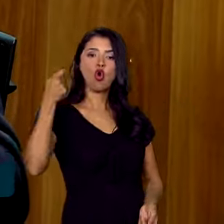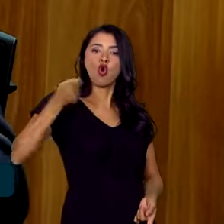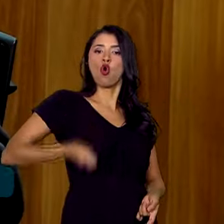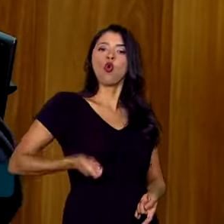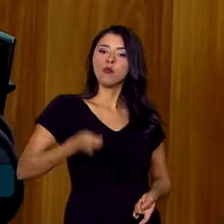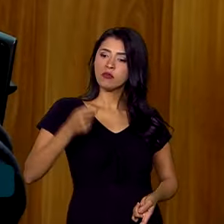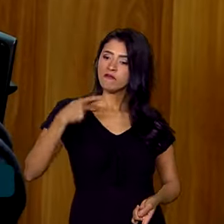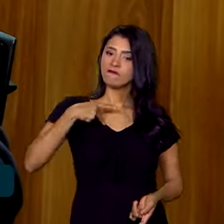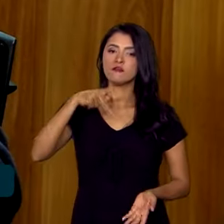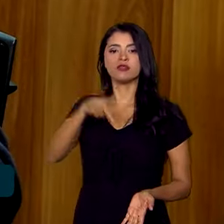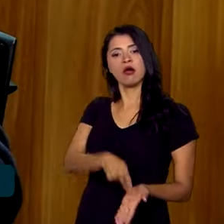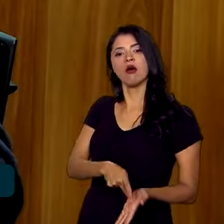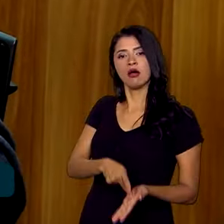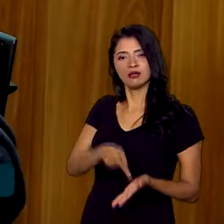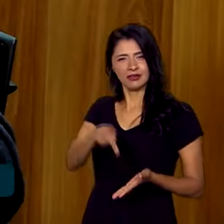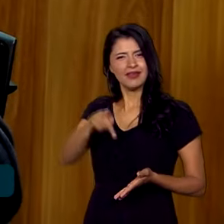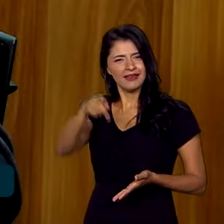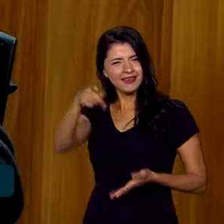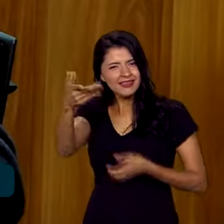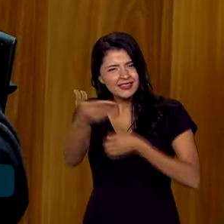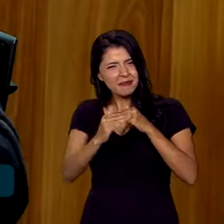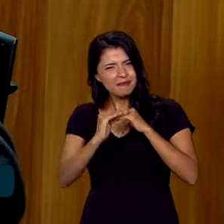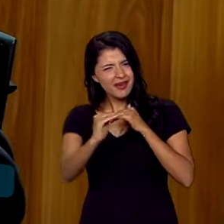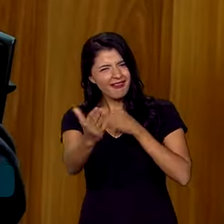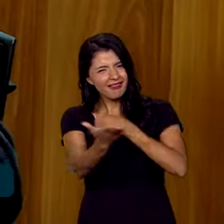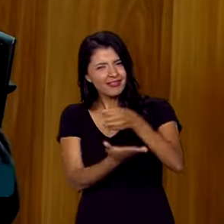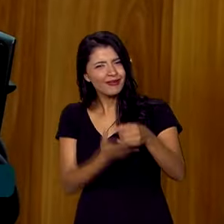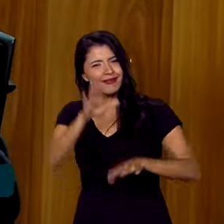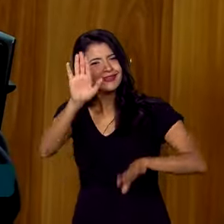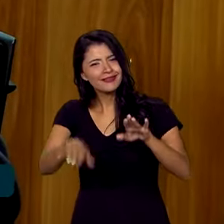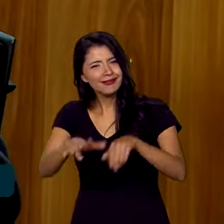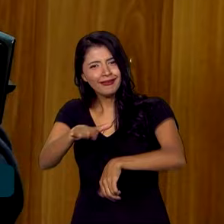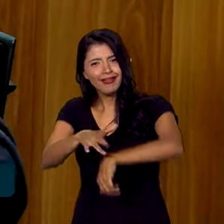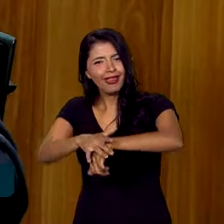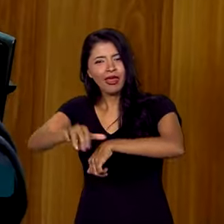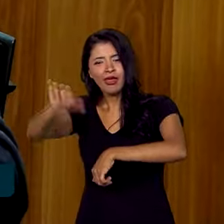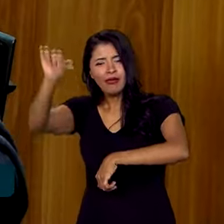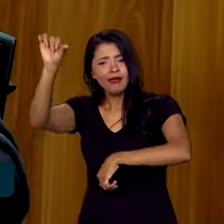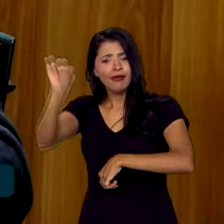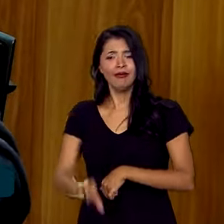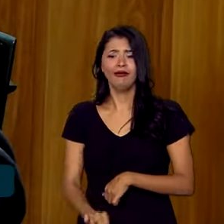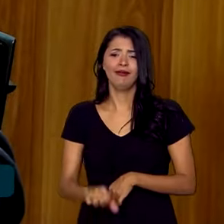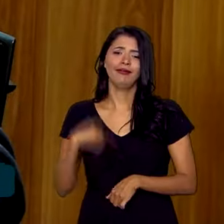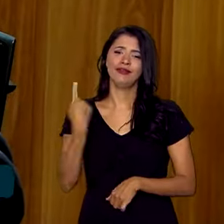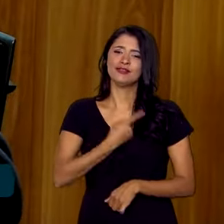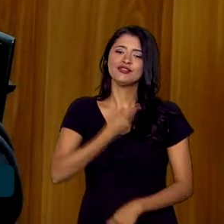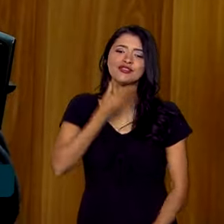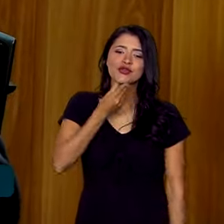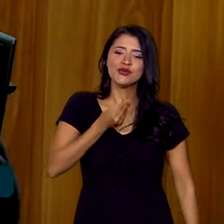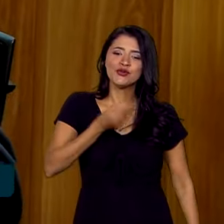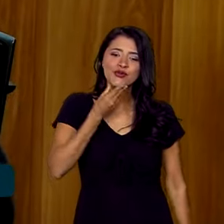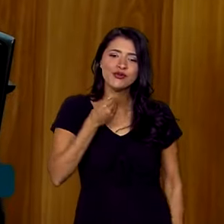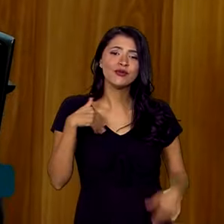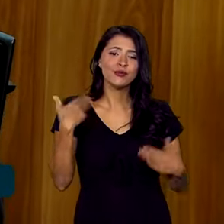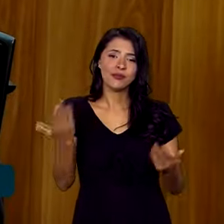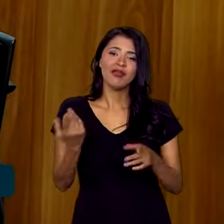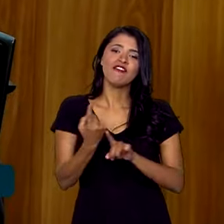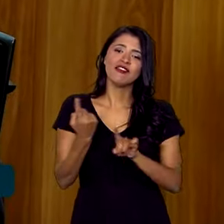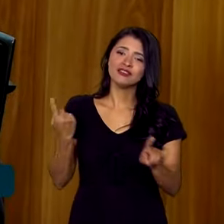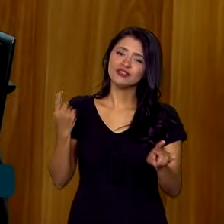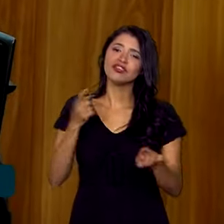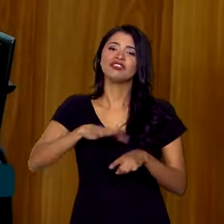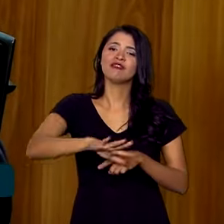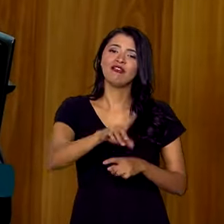verdade esse padrão de masculinidade muitas vezes adoece mais mais nós homens e Afasta a gente do